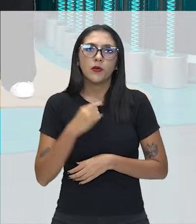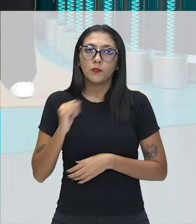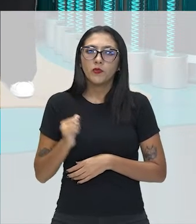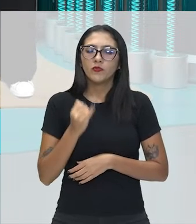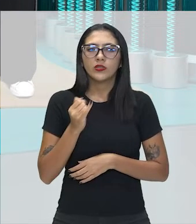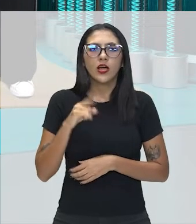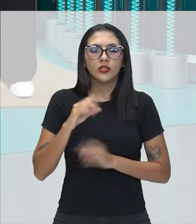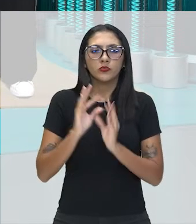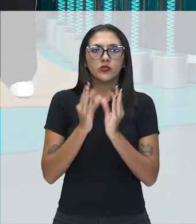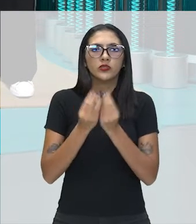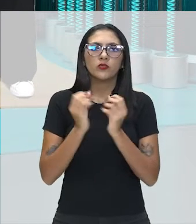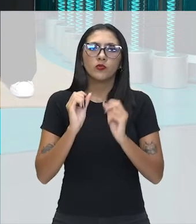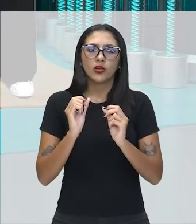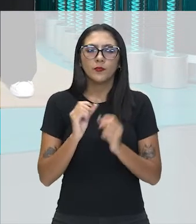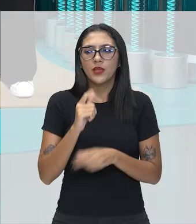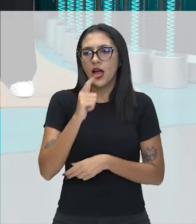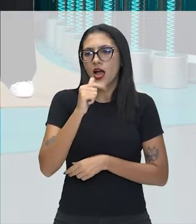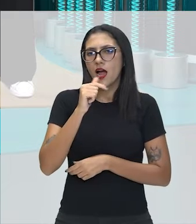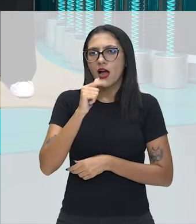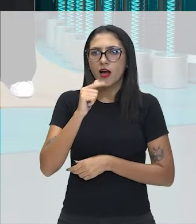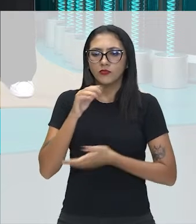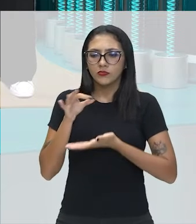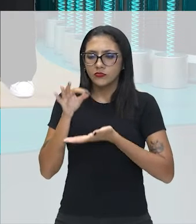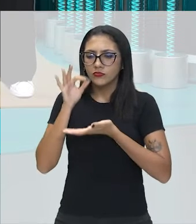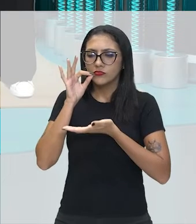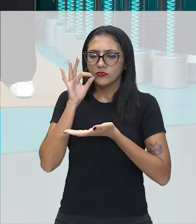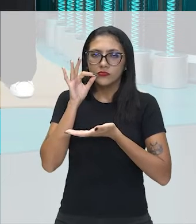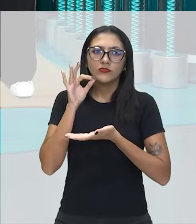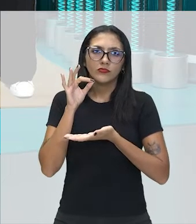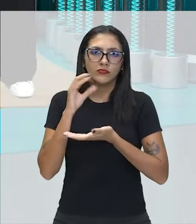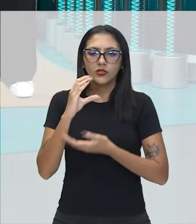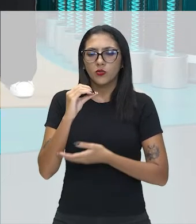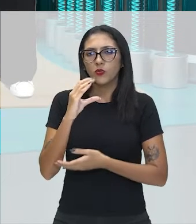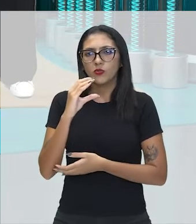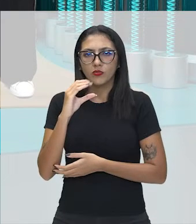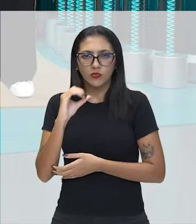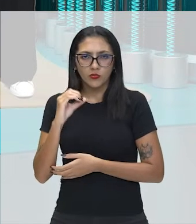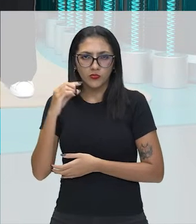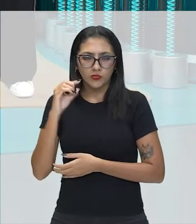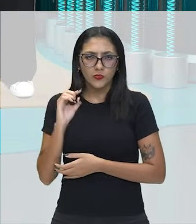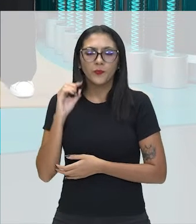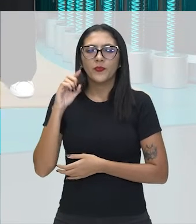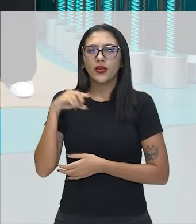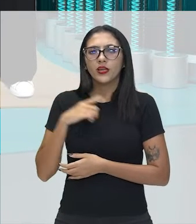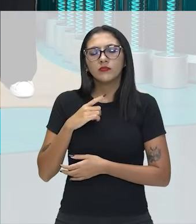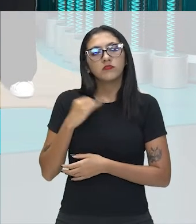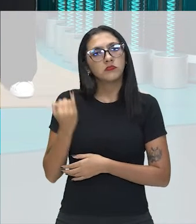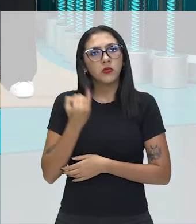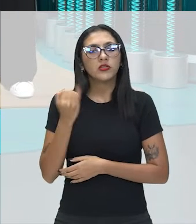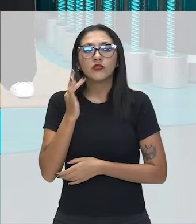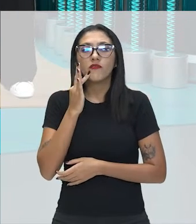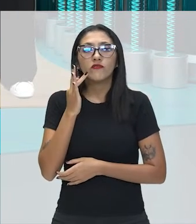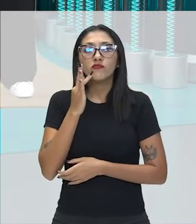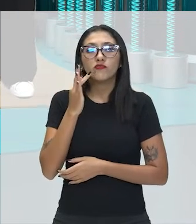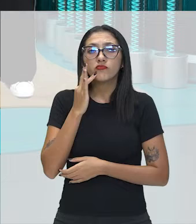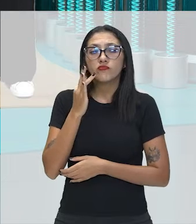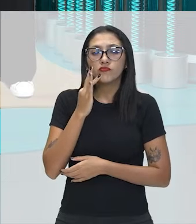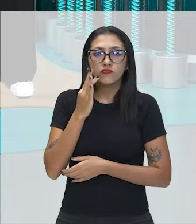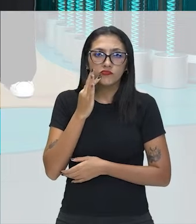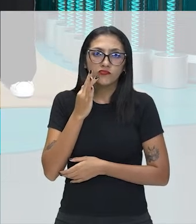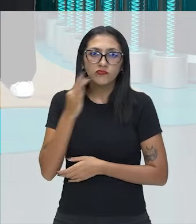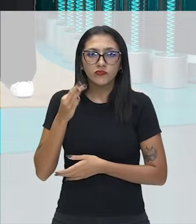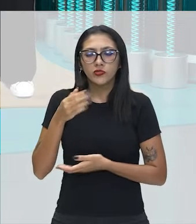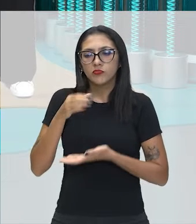por exemplo, que é a água de coco. Você toma água de coco, você está repondo e o seu corpo ele vai absorver de uma maneira mais rápida.